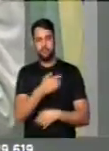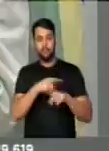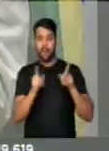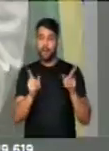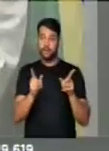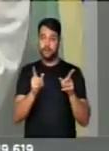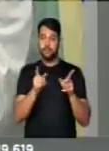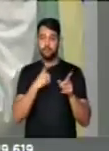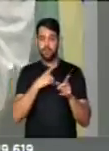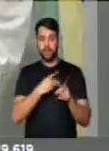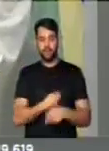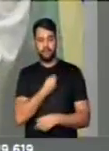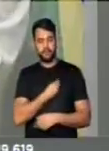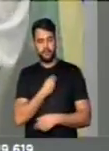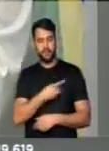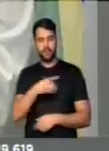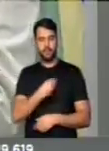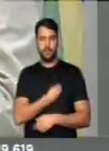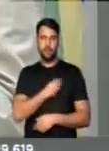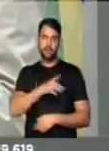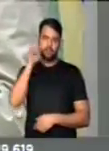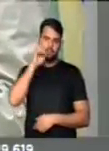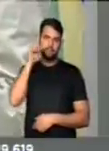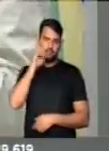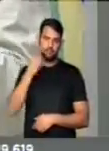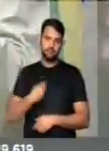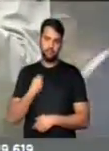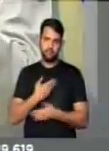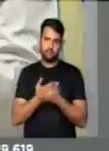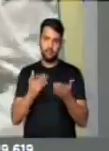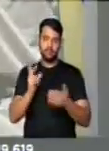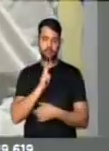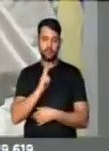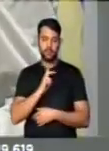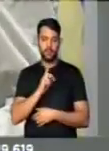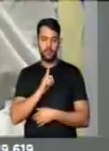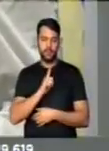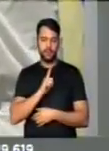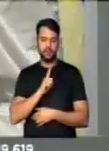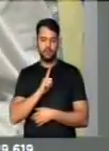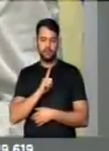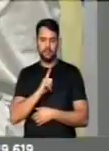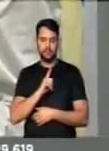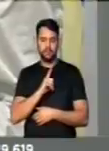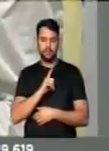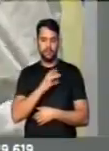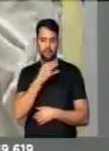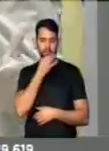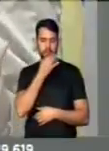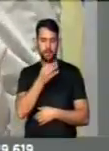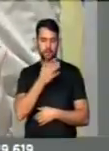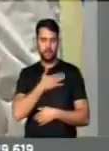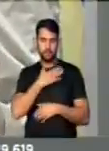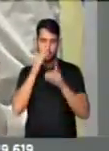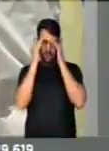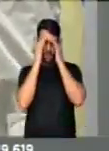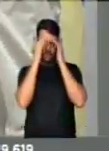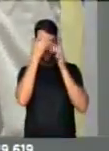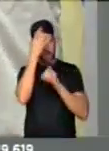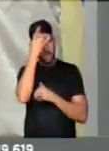mas, pela convivência do dia a dia, tem linha e eu